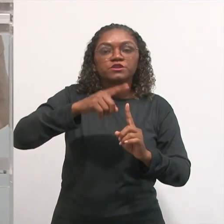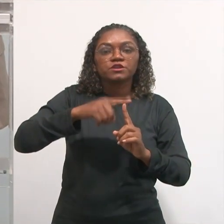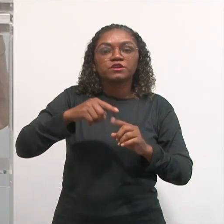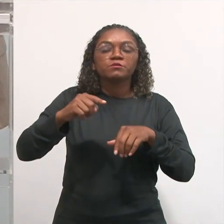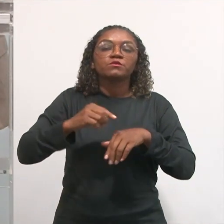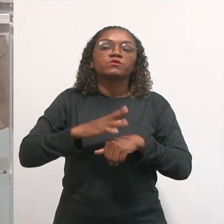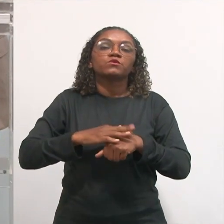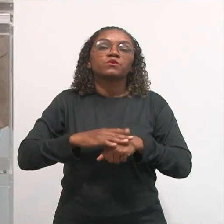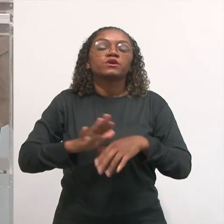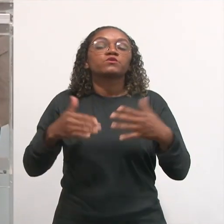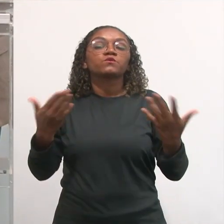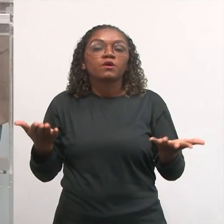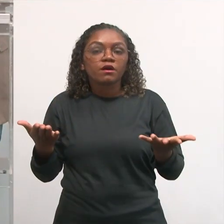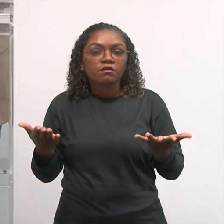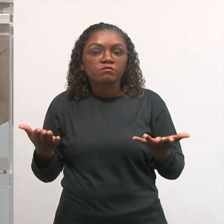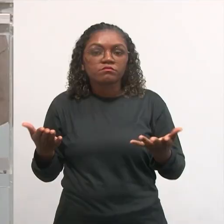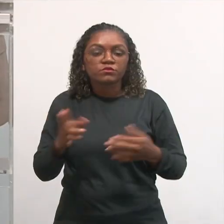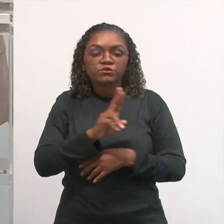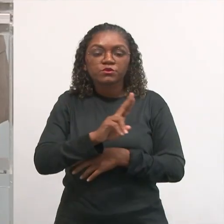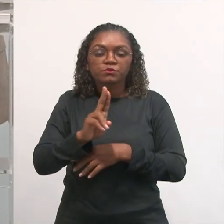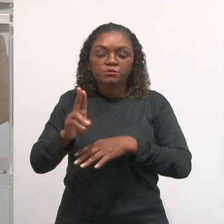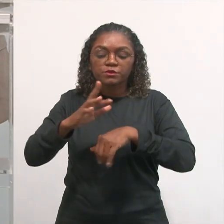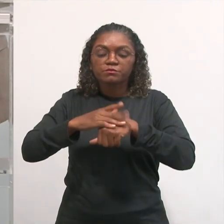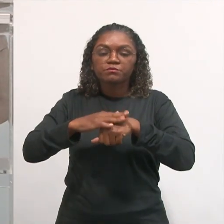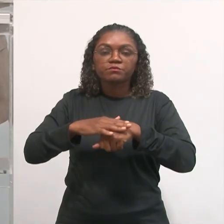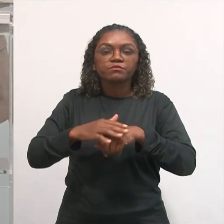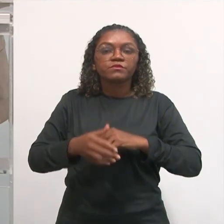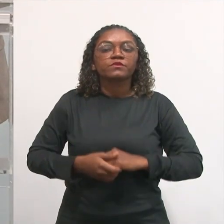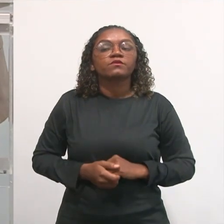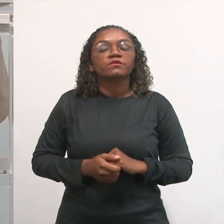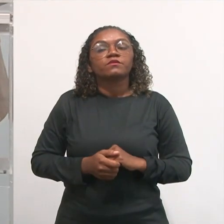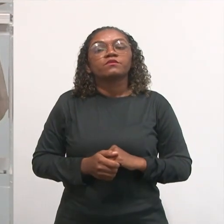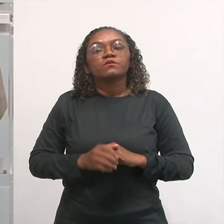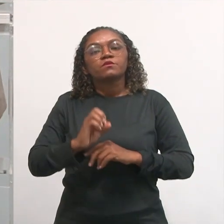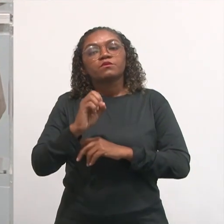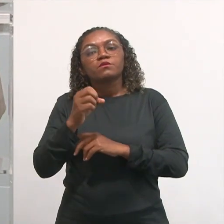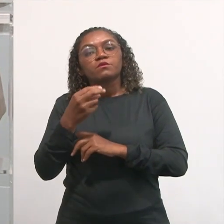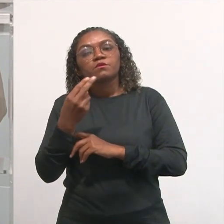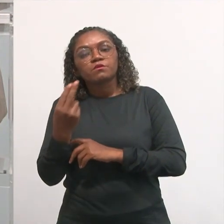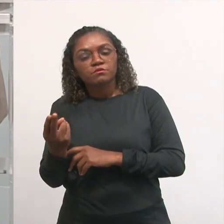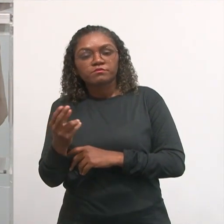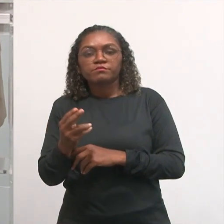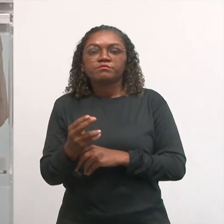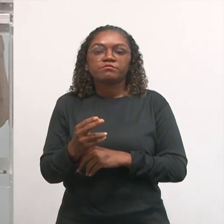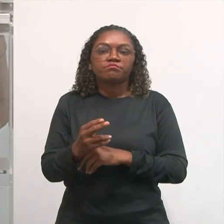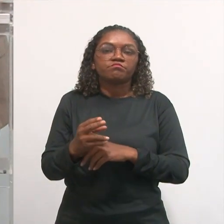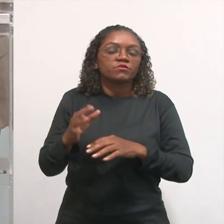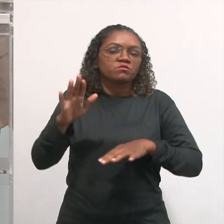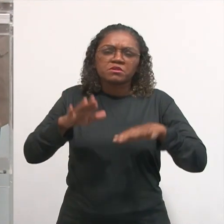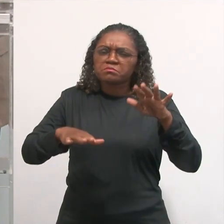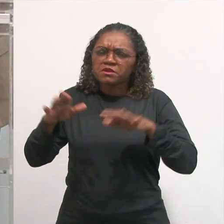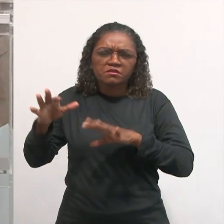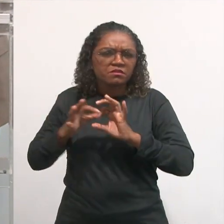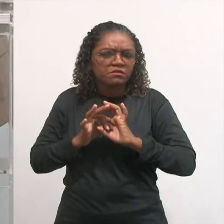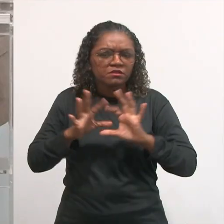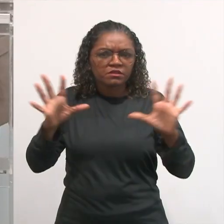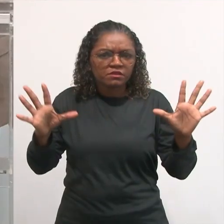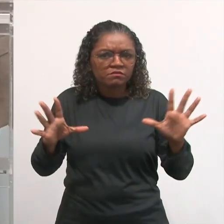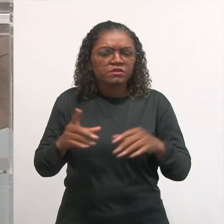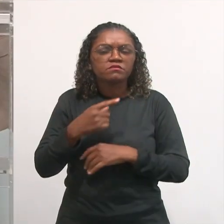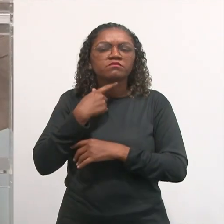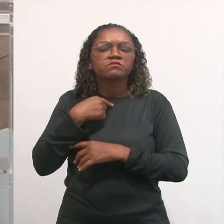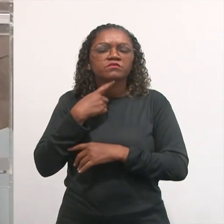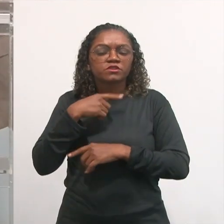X, enfermidade Y. Então, o gestor, o planejador da pesquisa, da estatística, ele vai